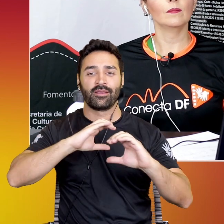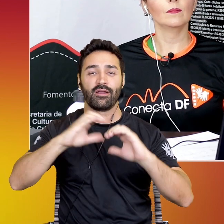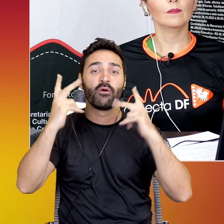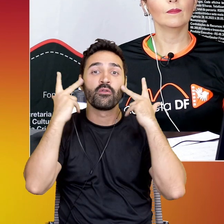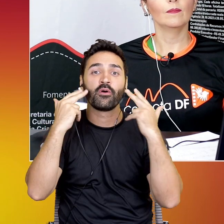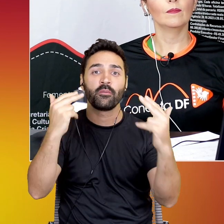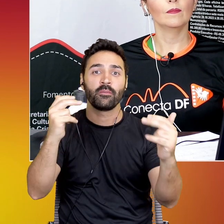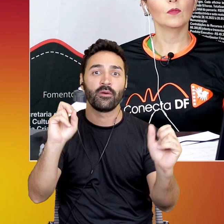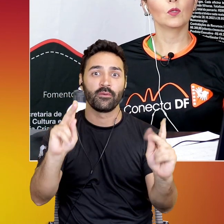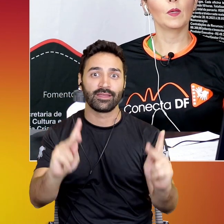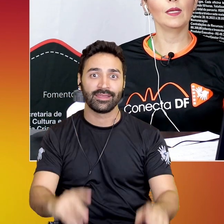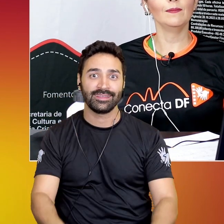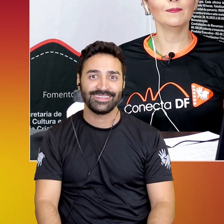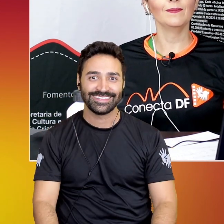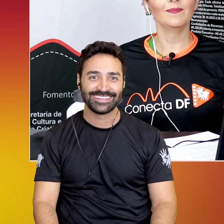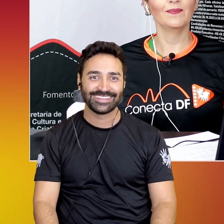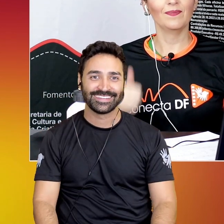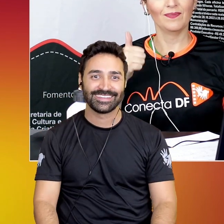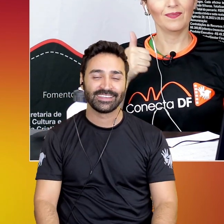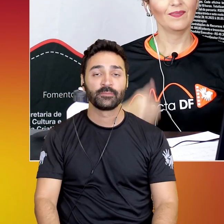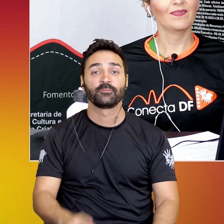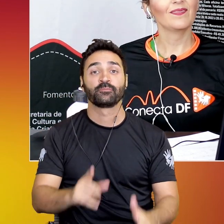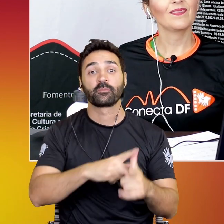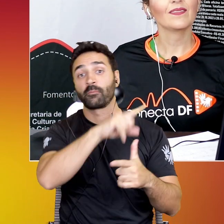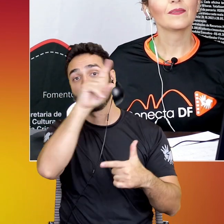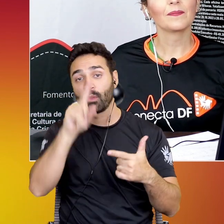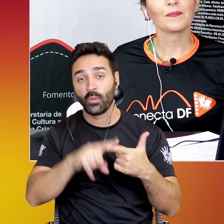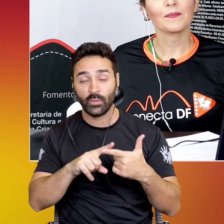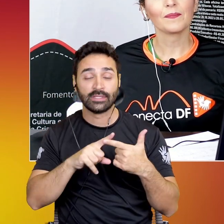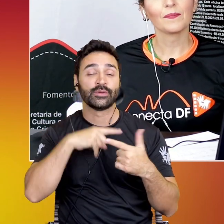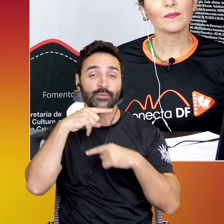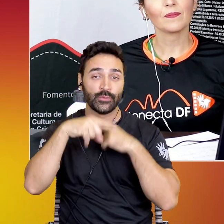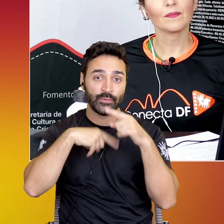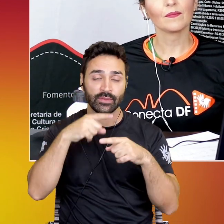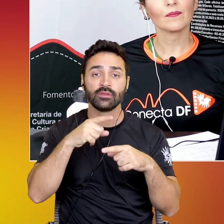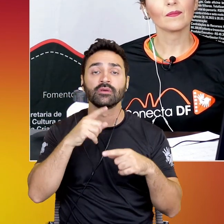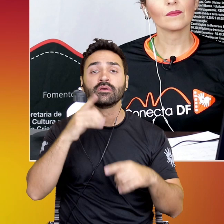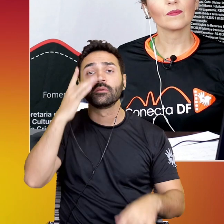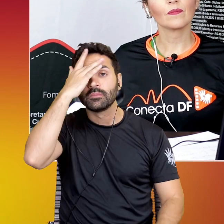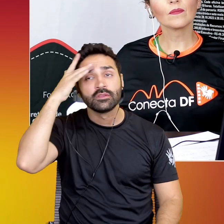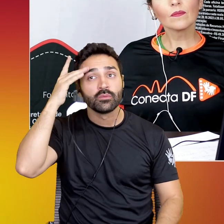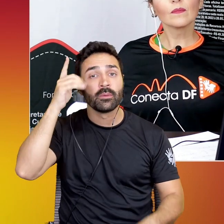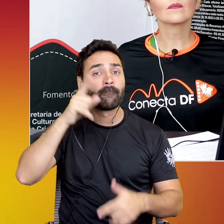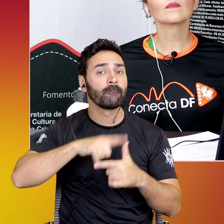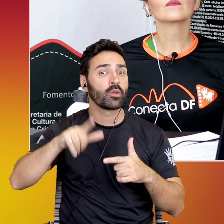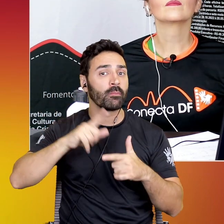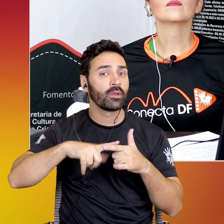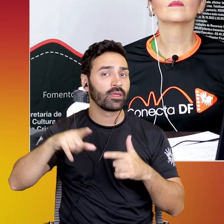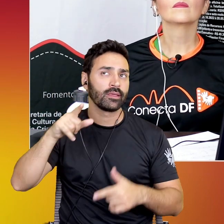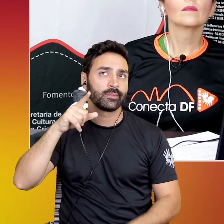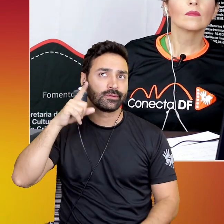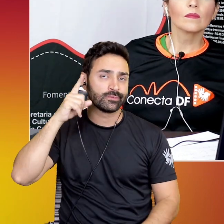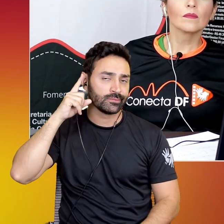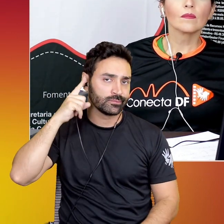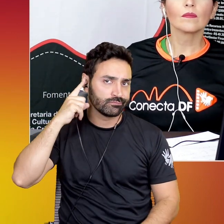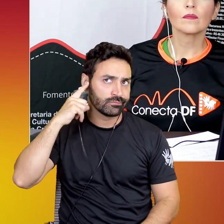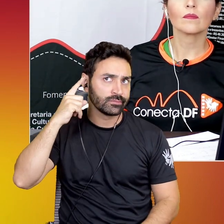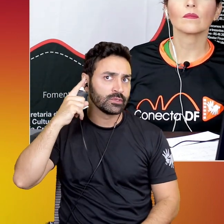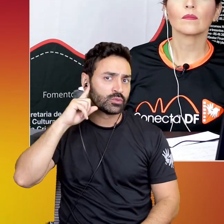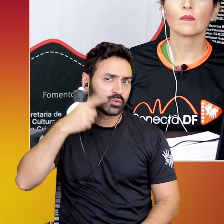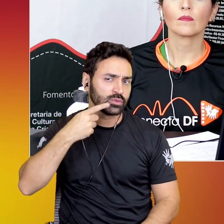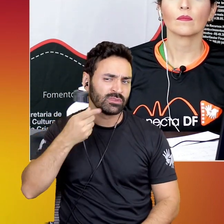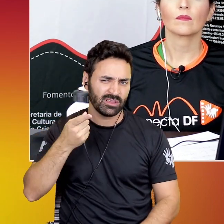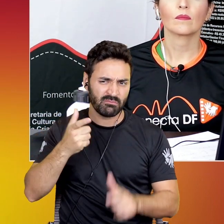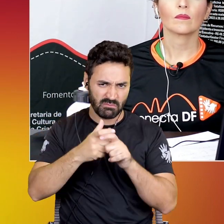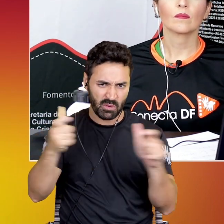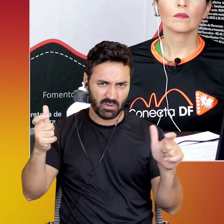normalmente. Tudo bem? Quem tem problema auditivo, quem é surdo, a maioria consegue